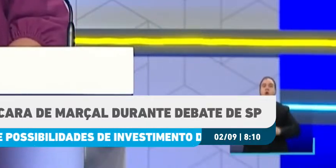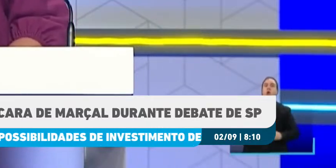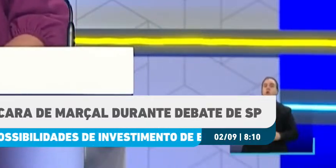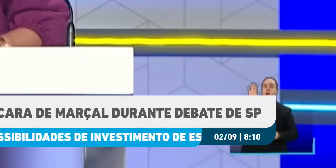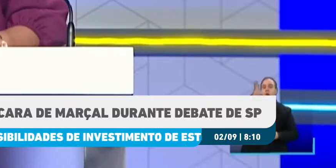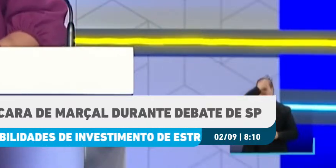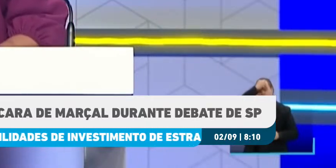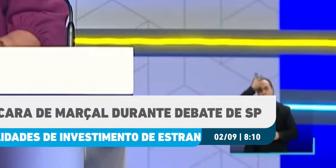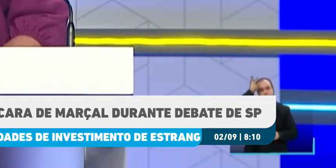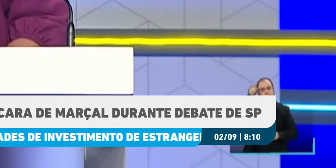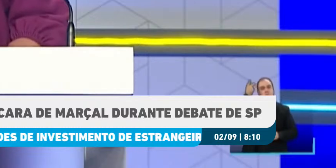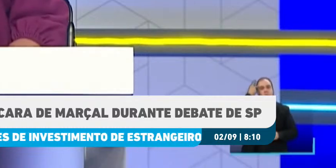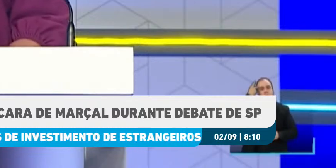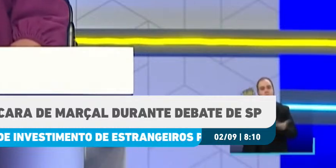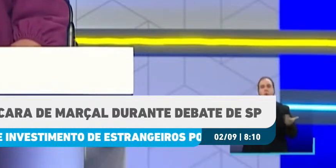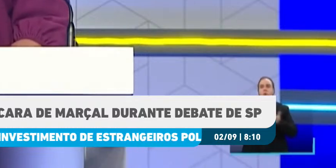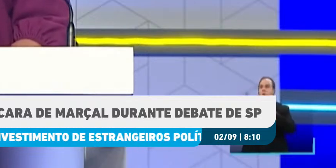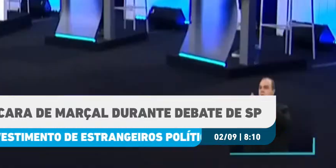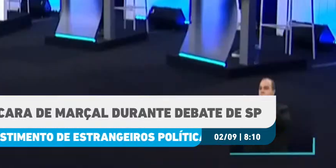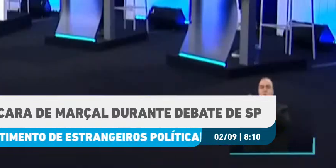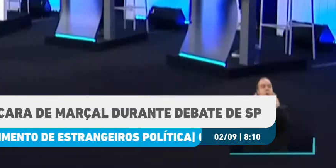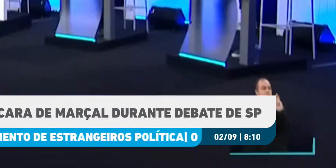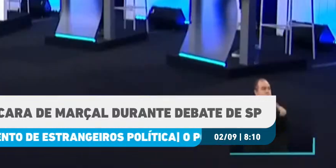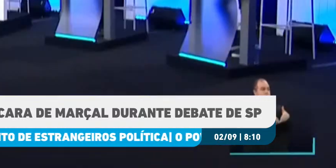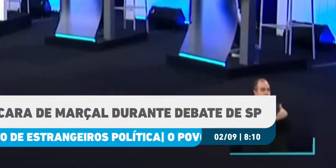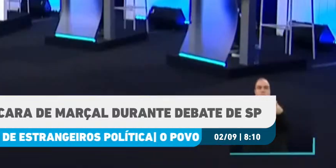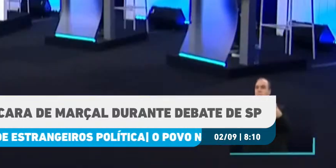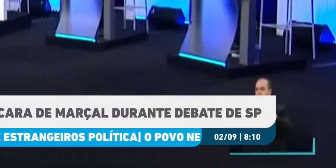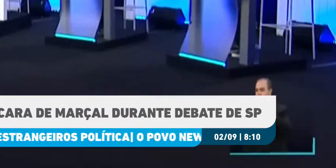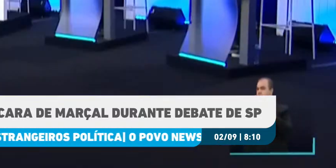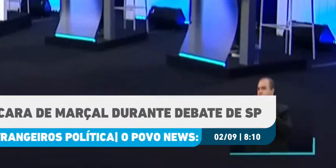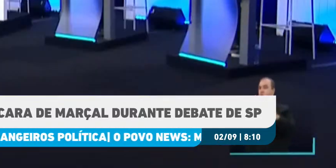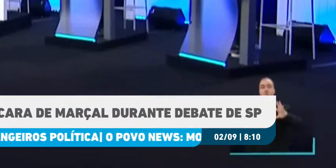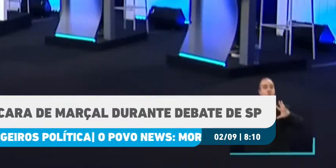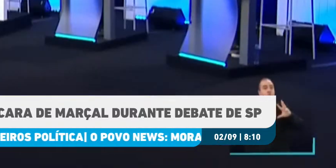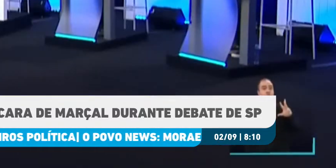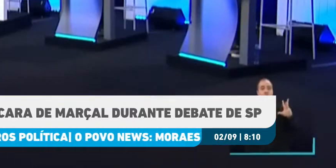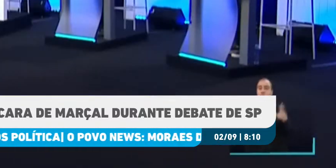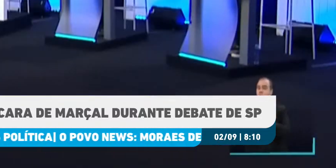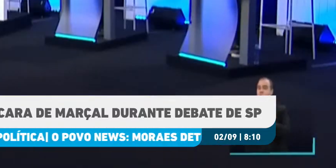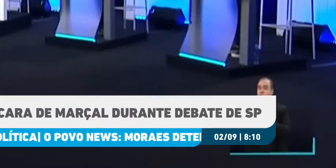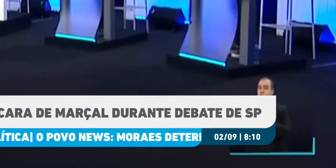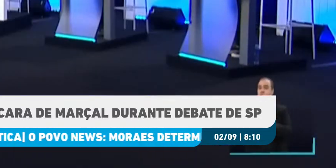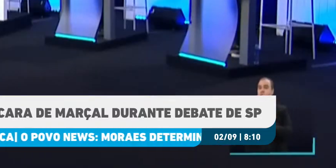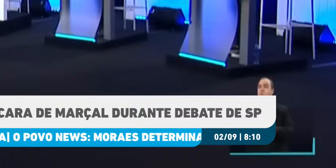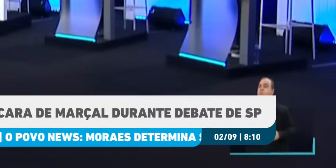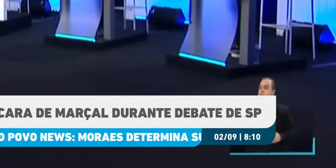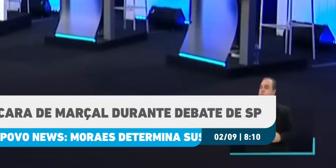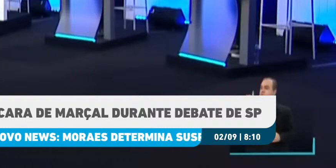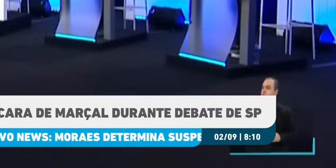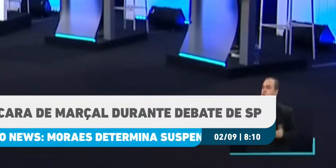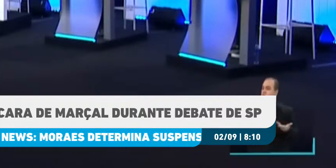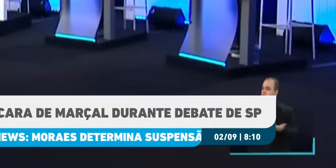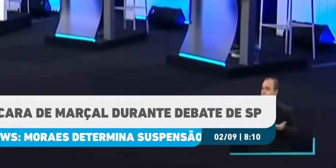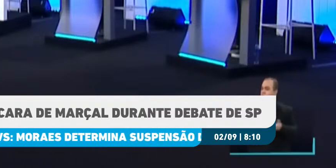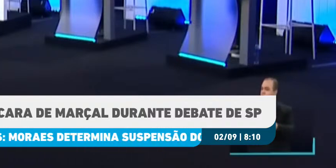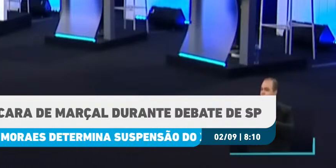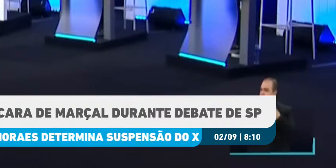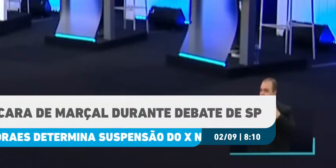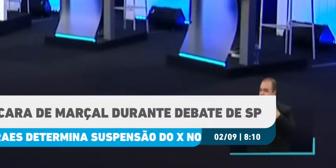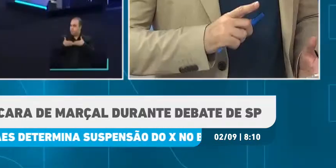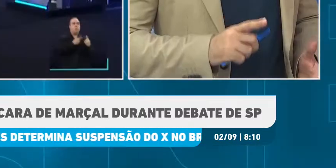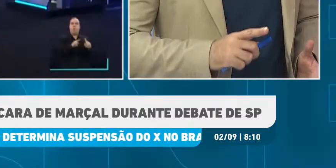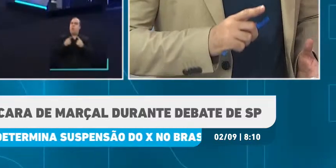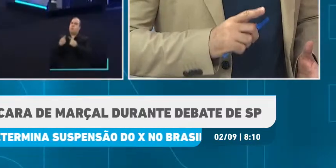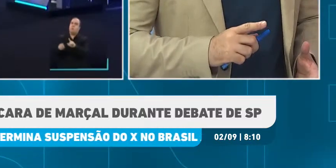o apresentador chegou a deixar o seu lugar para confrontar o influenciador. A jornalista Denise Campos de Toledo